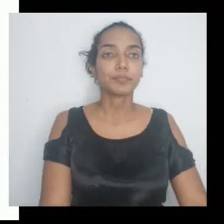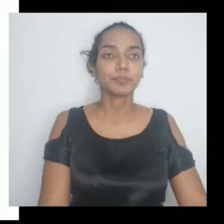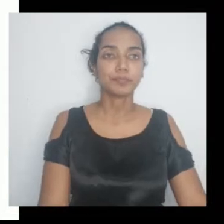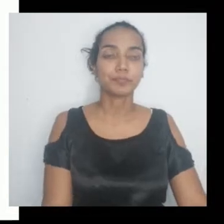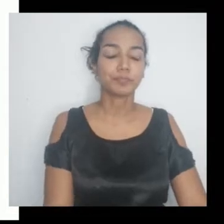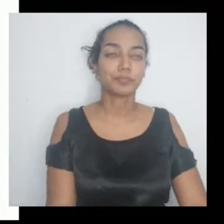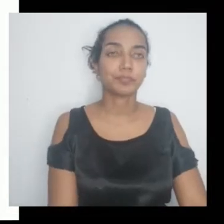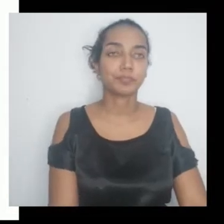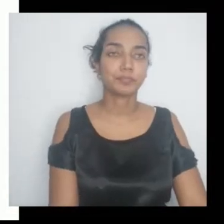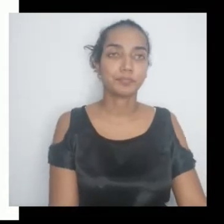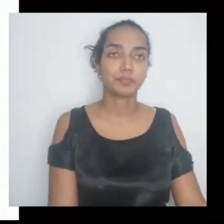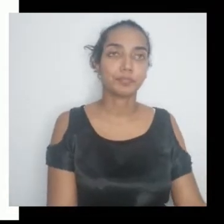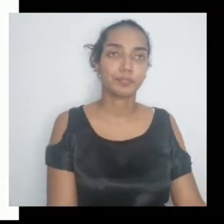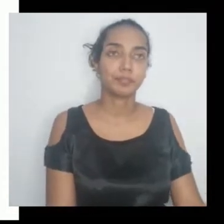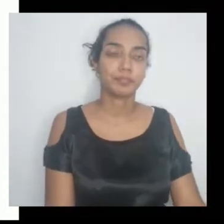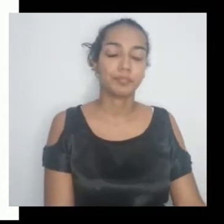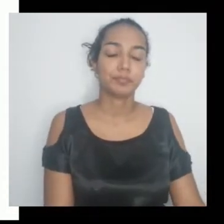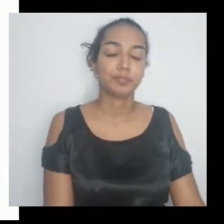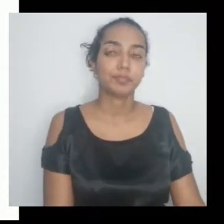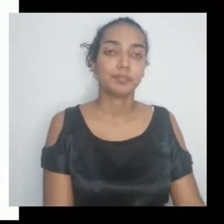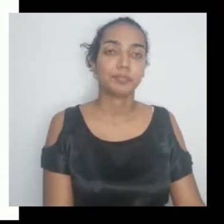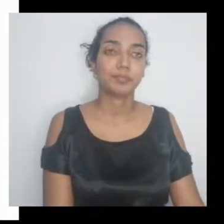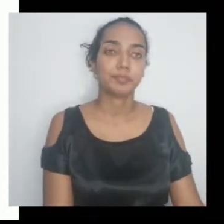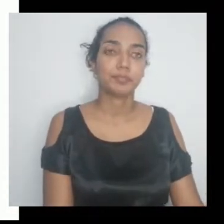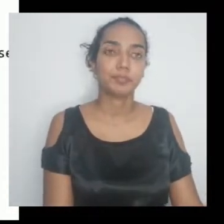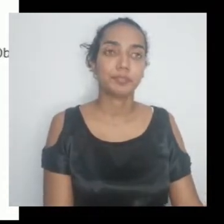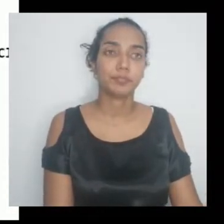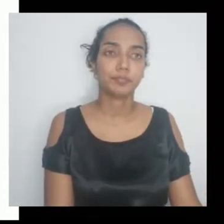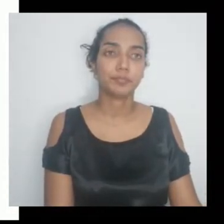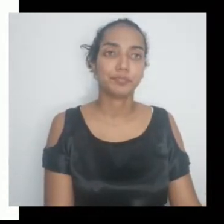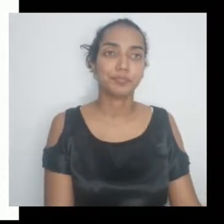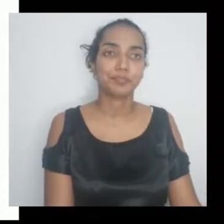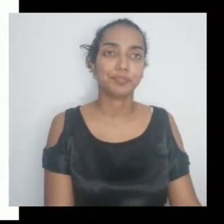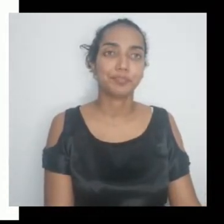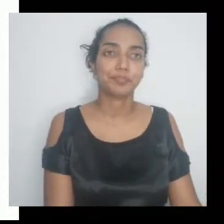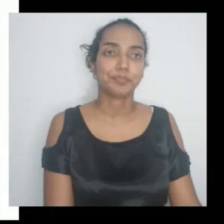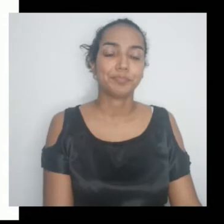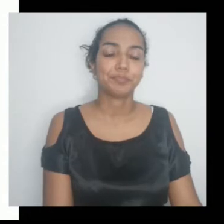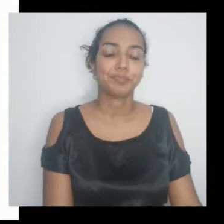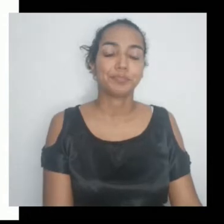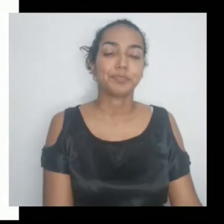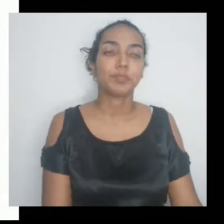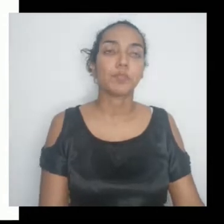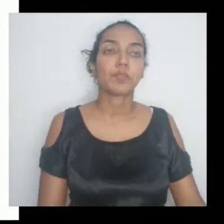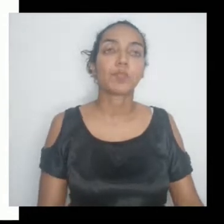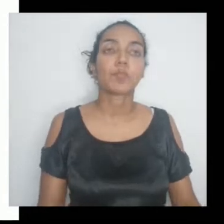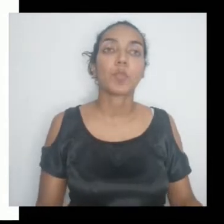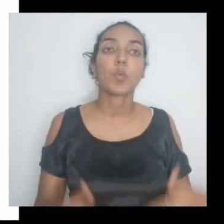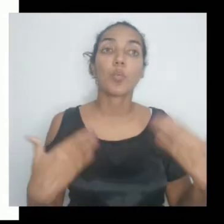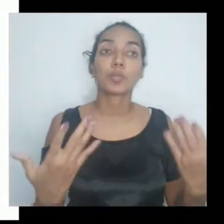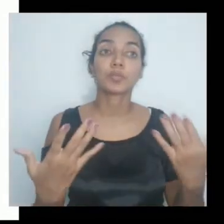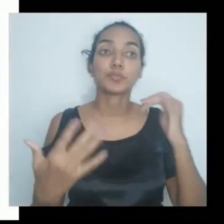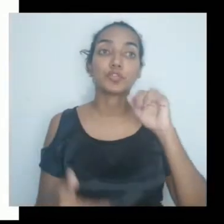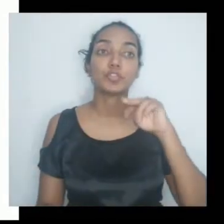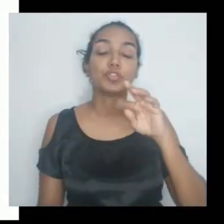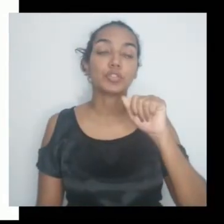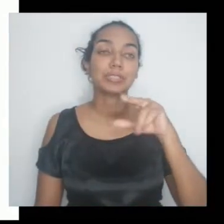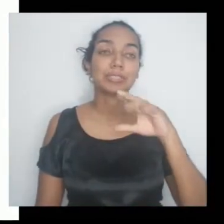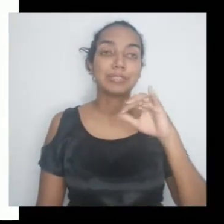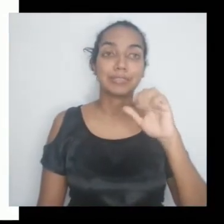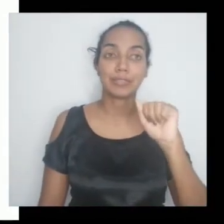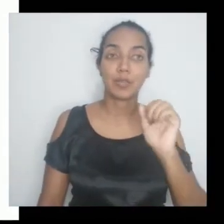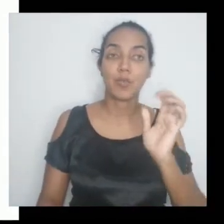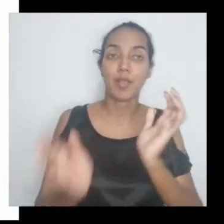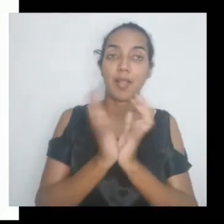classe filha. Sem problema. Já quando eu instancio a classe mãe, observem que classe mãe agora, mãe object